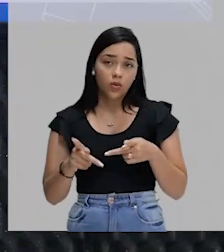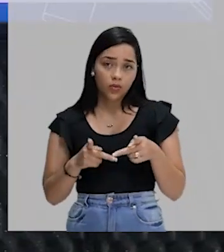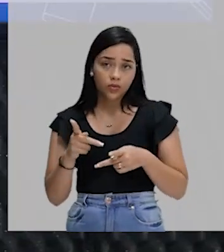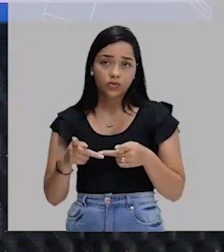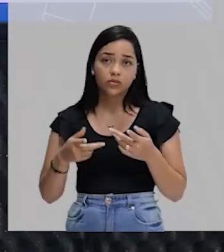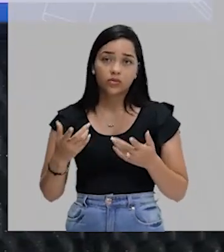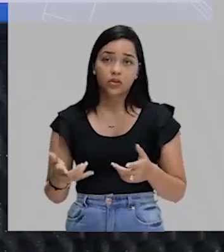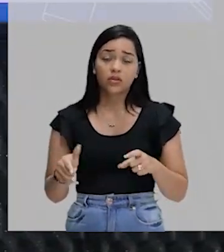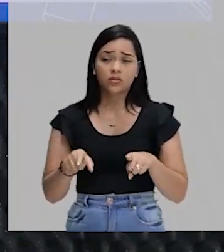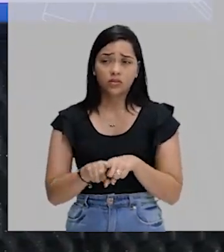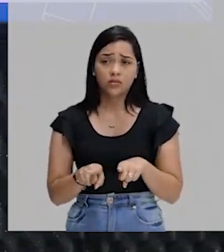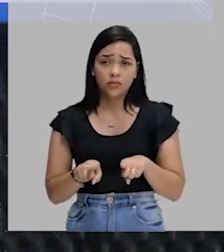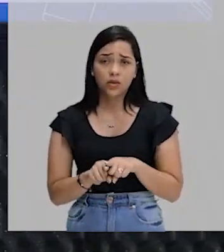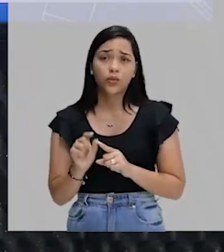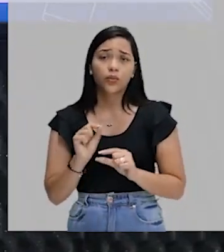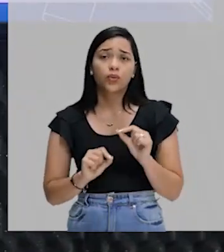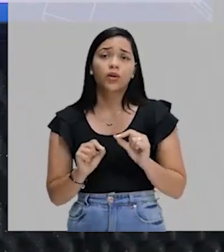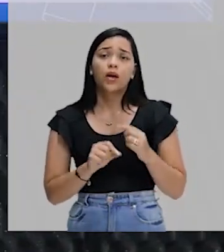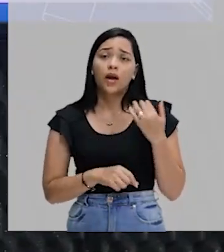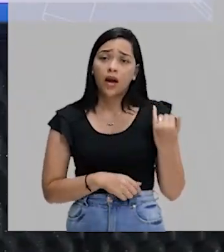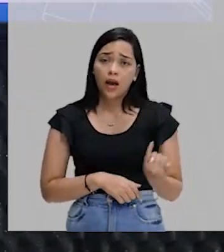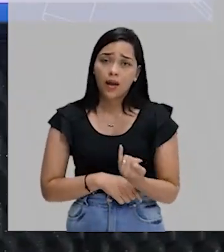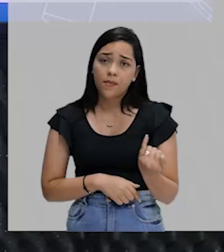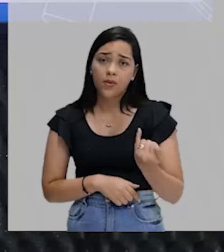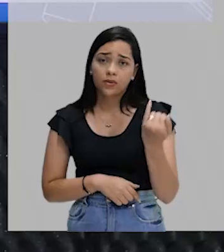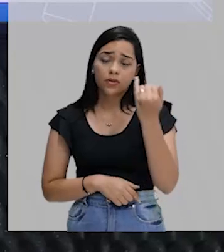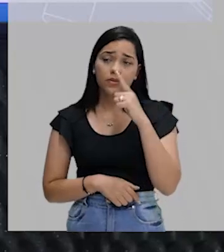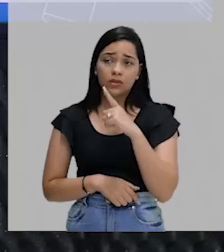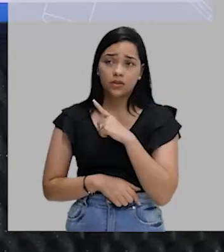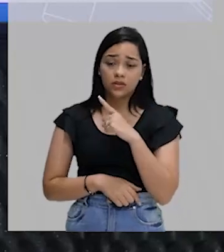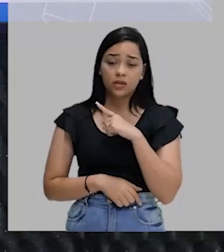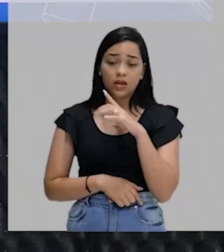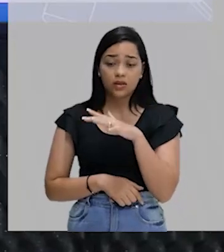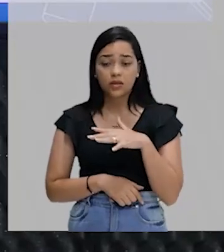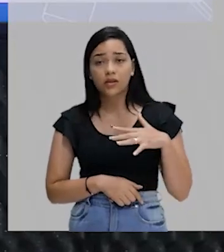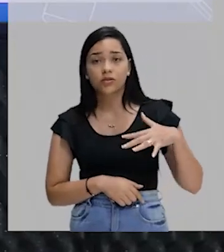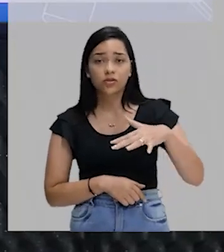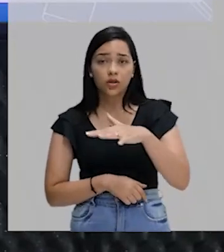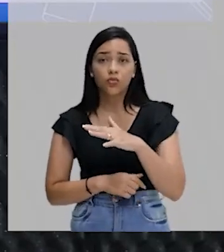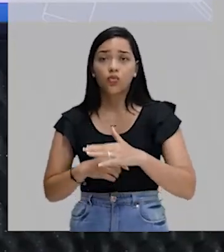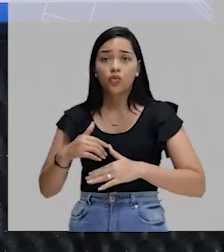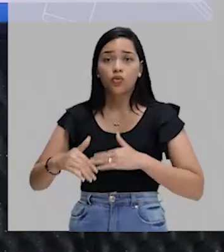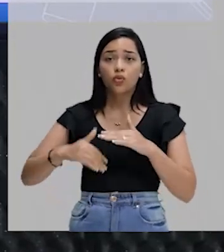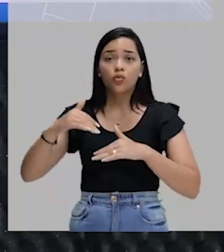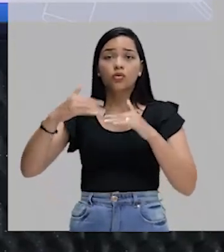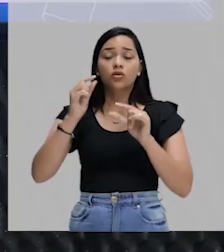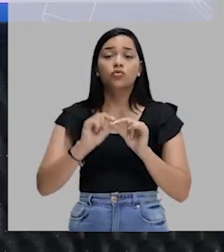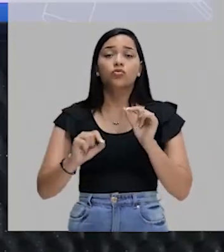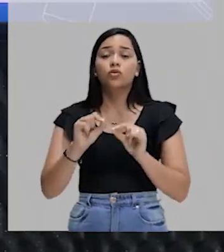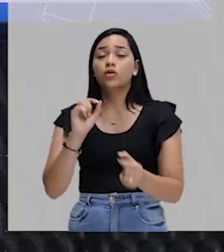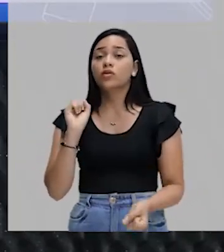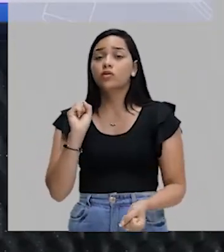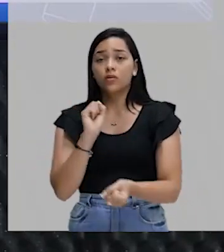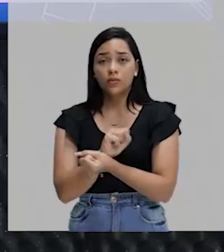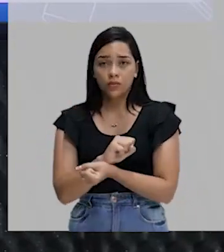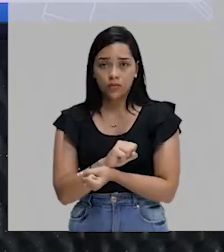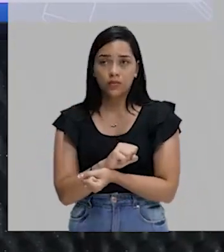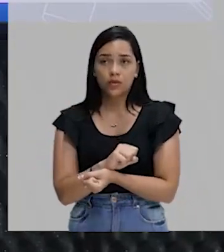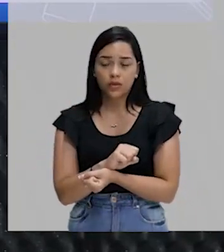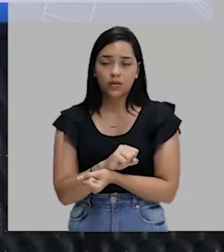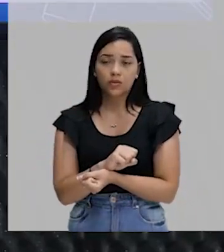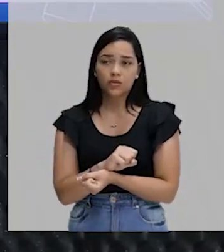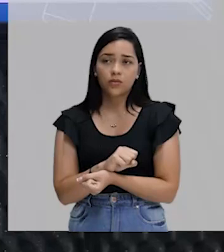né? Até por conta da importância que tinha essa região no processo de aprisionamento